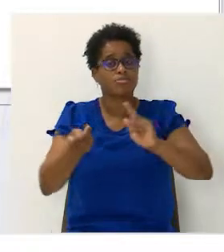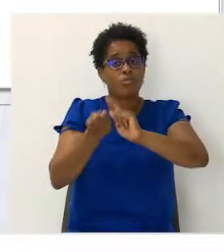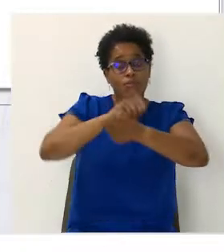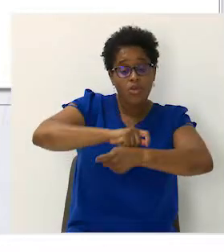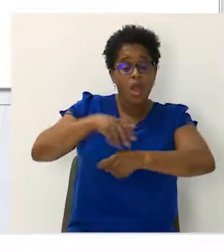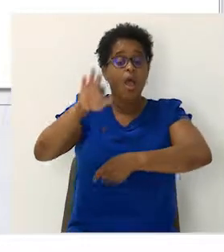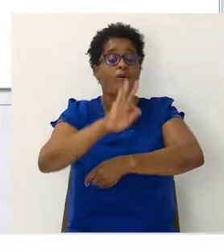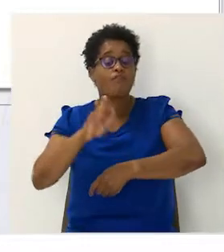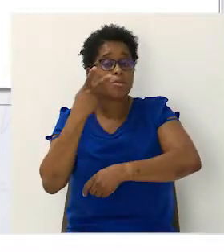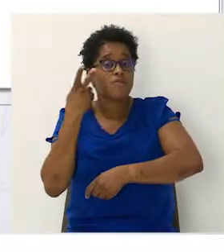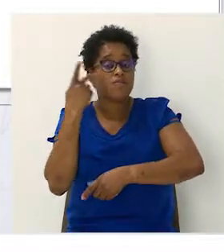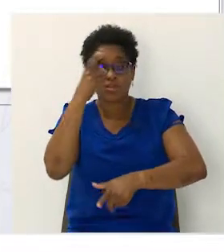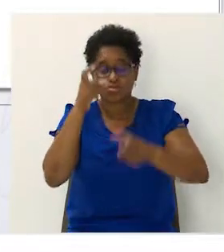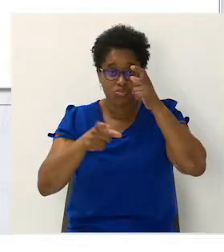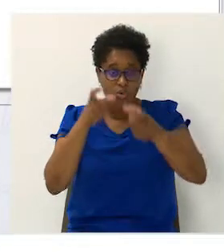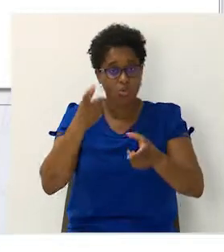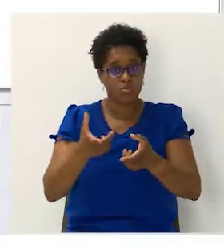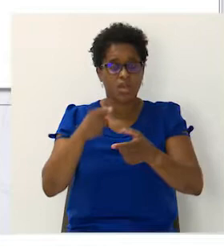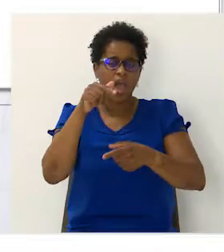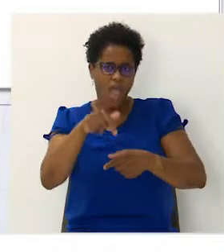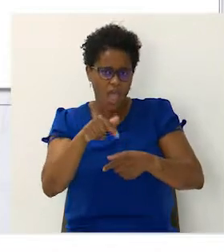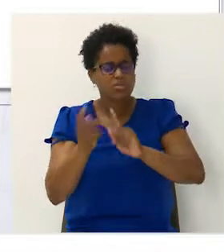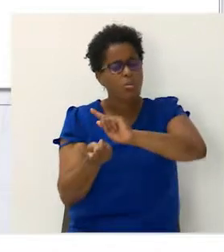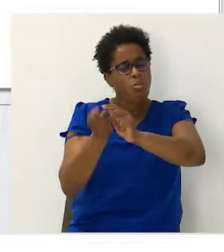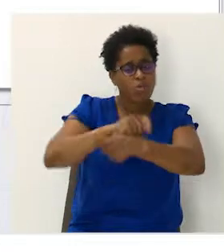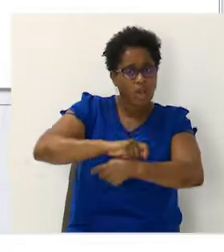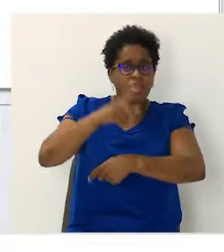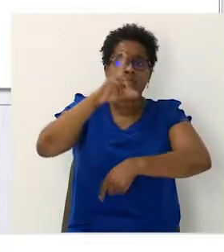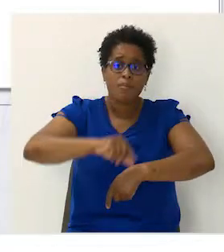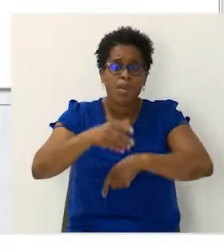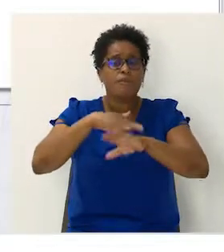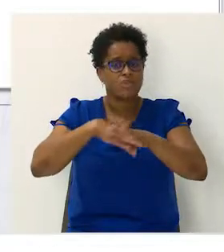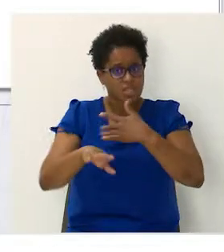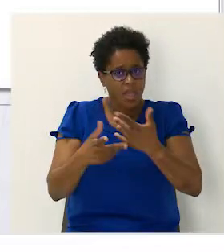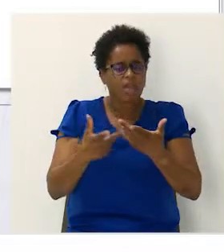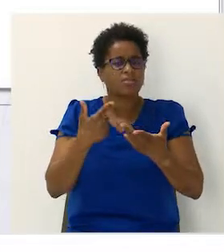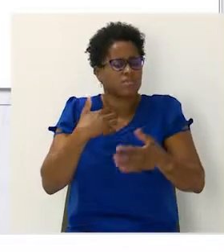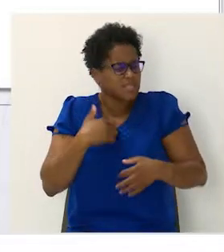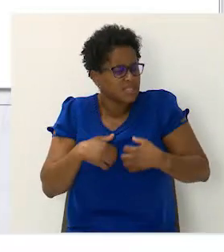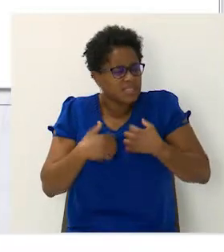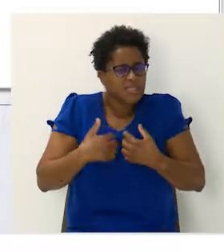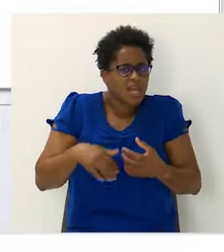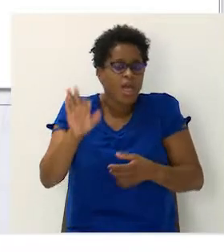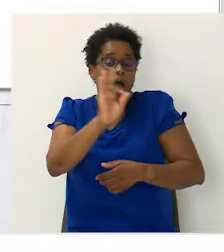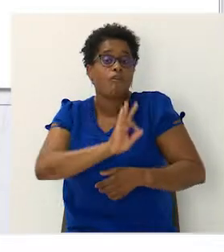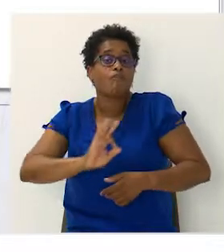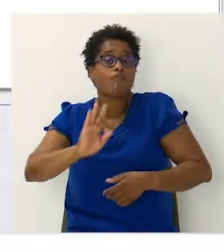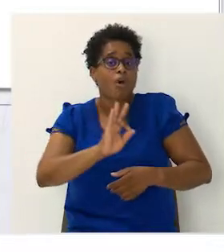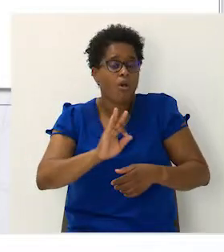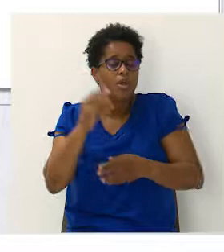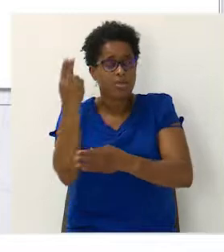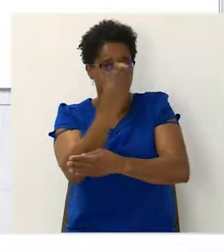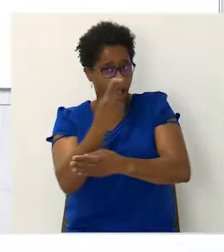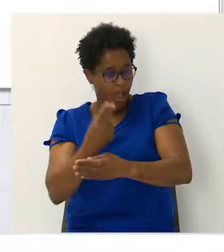vida dos seres humanos. Estas mudanças também se fizeram sentir nas formas de